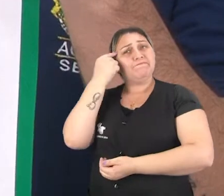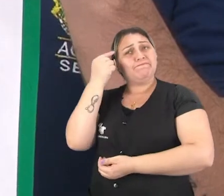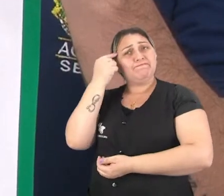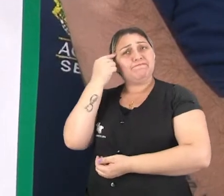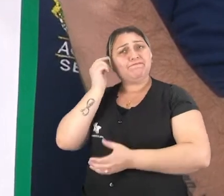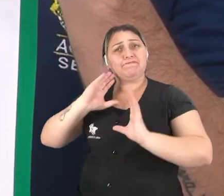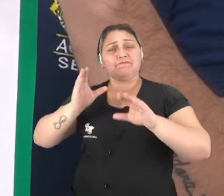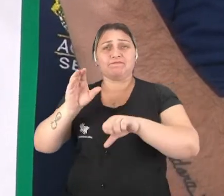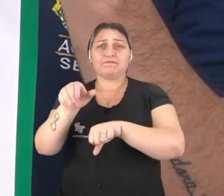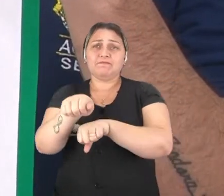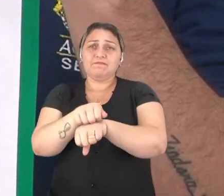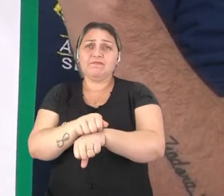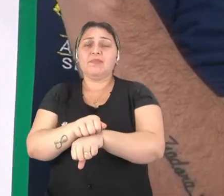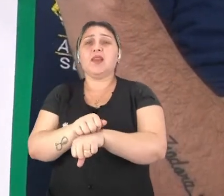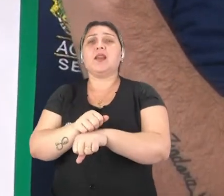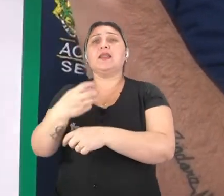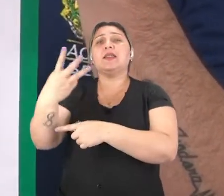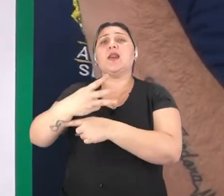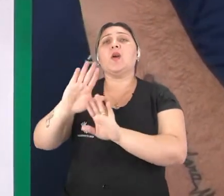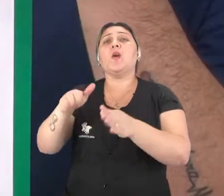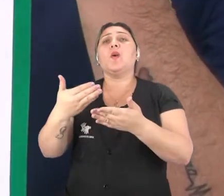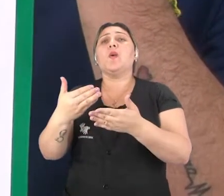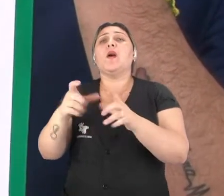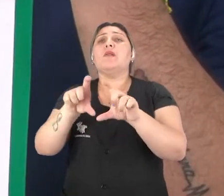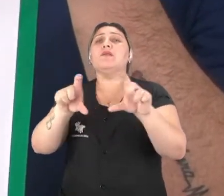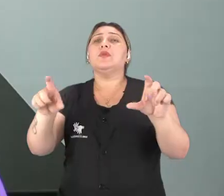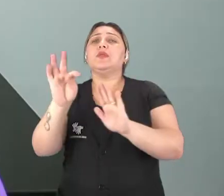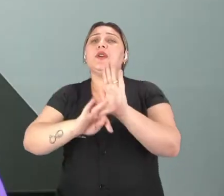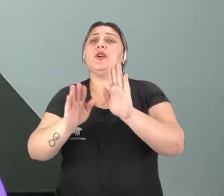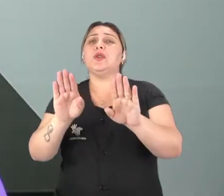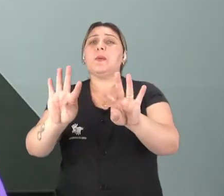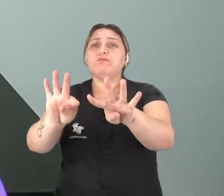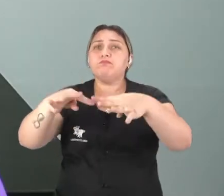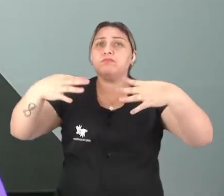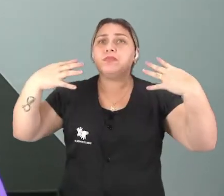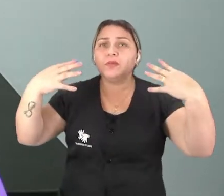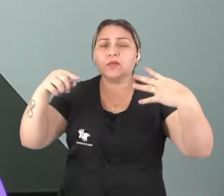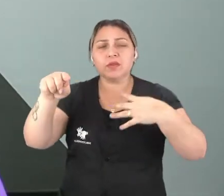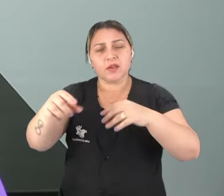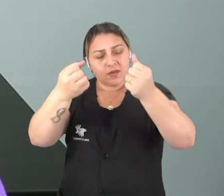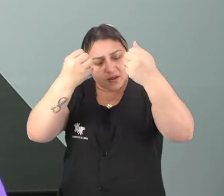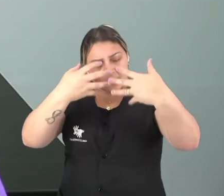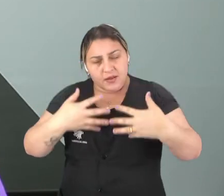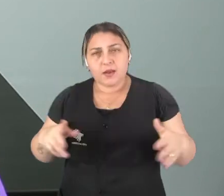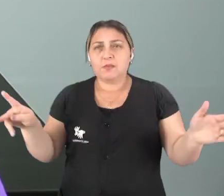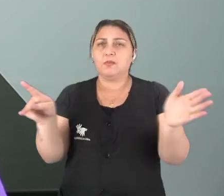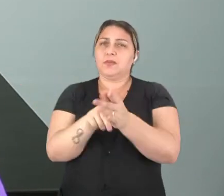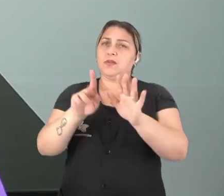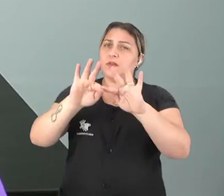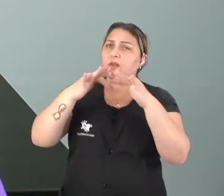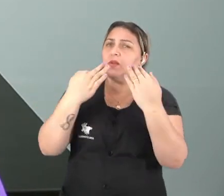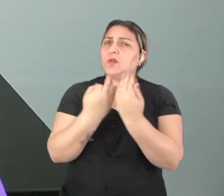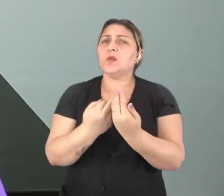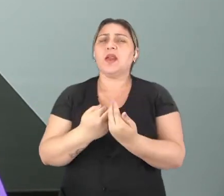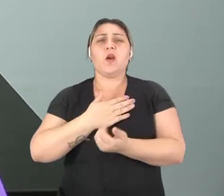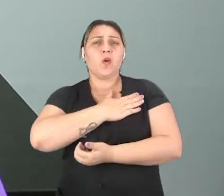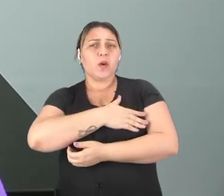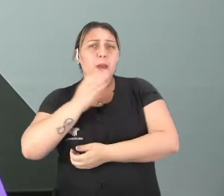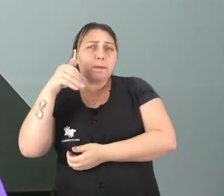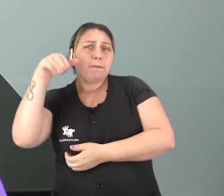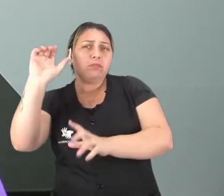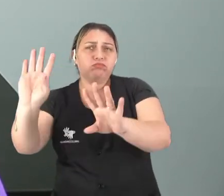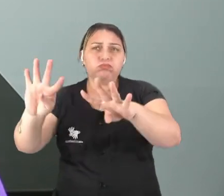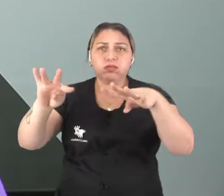né? 3. Qual a parte do texto que ele chamou mais atenção? Aí você vai falar para você mesmo, para alguém da sua família, qual a parte do texto que ele chamou